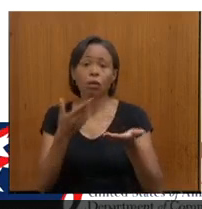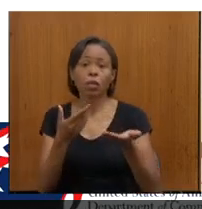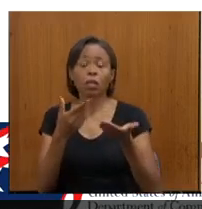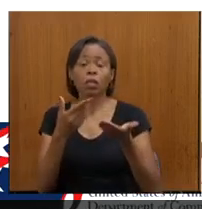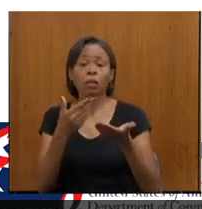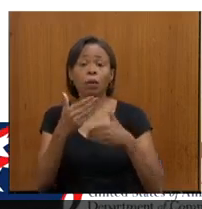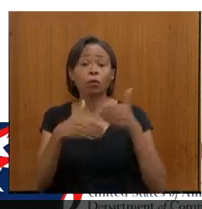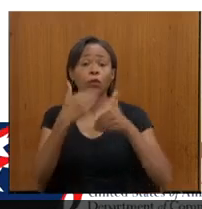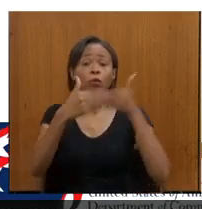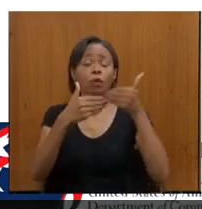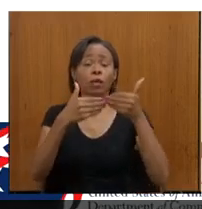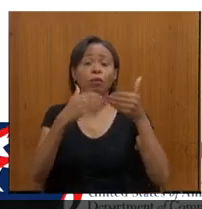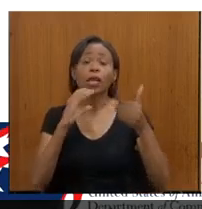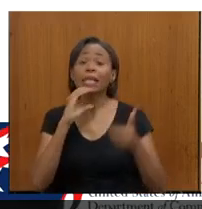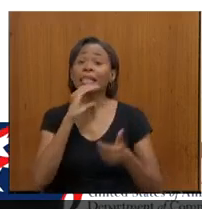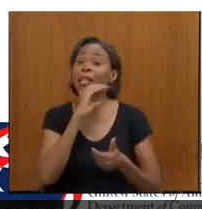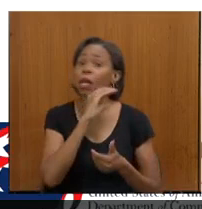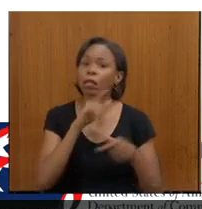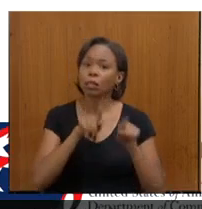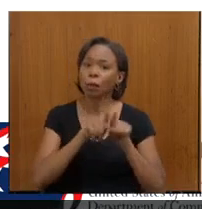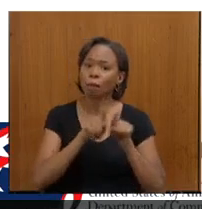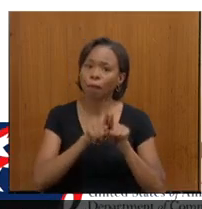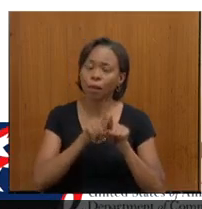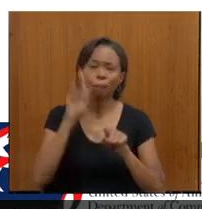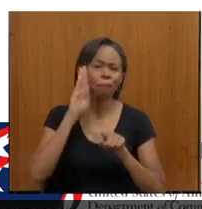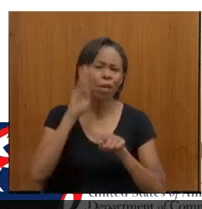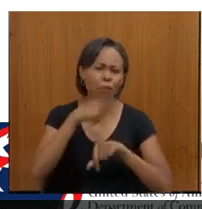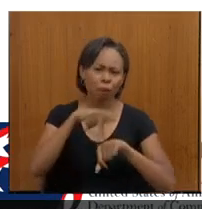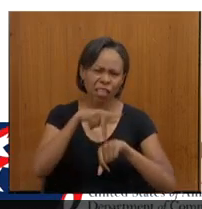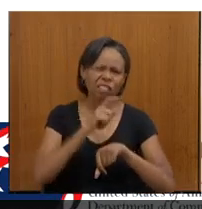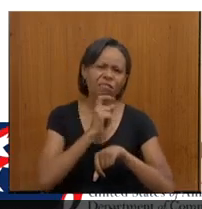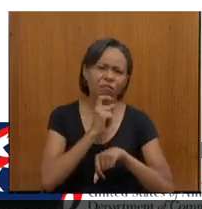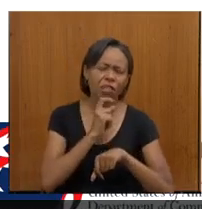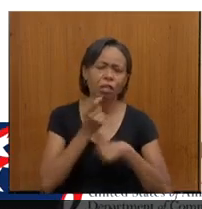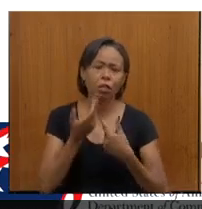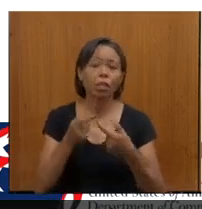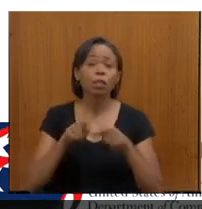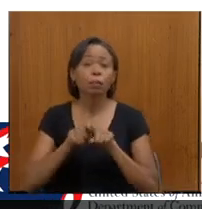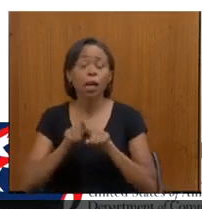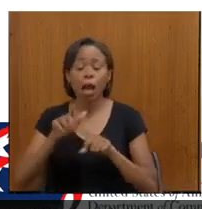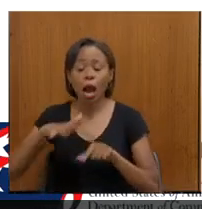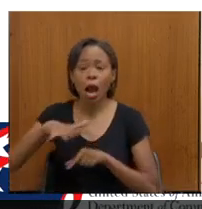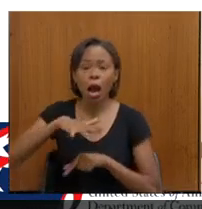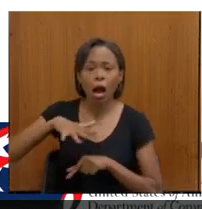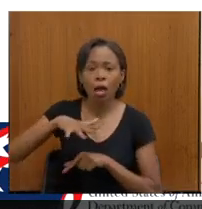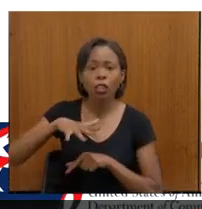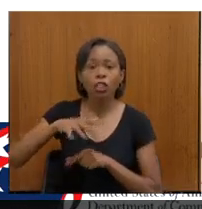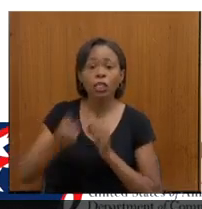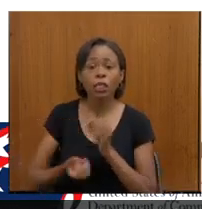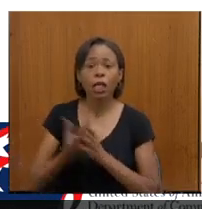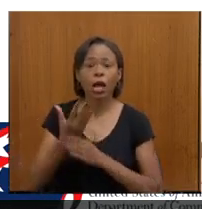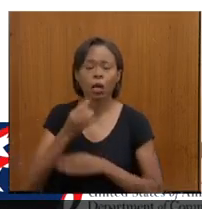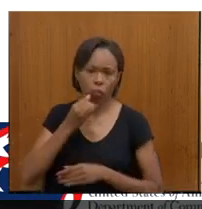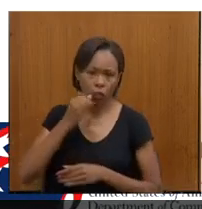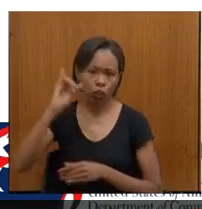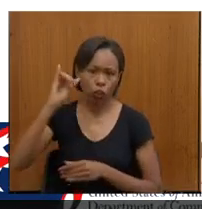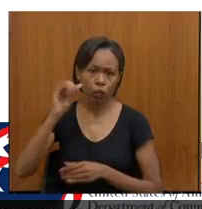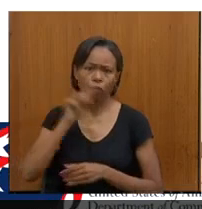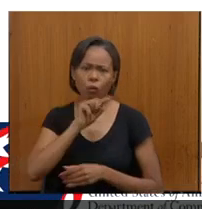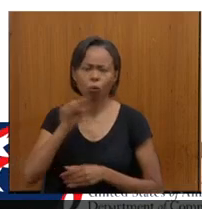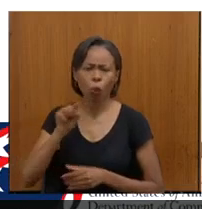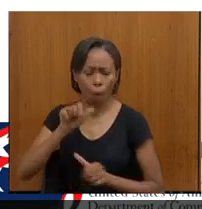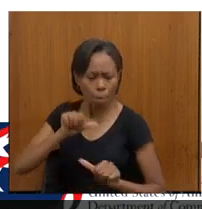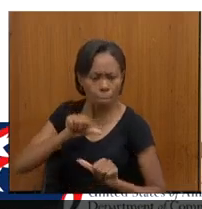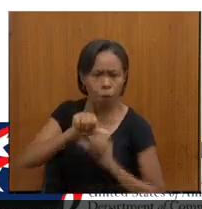países mais frios e na parte de geração de energia a partir do momento que você utiliza faz um processo de